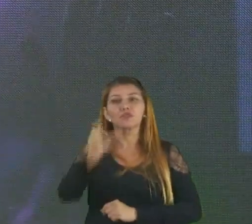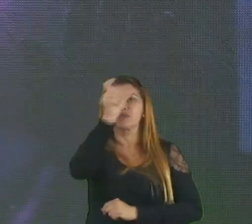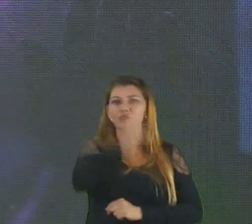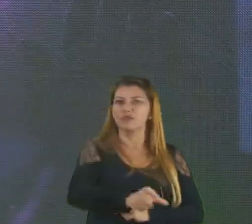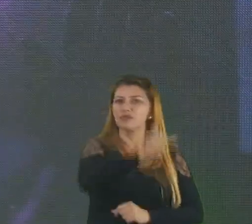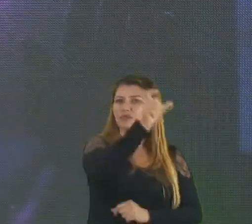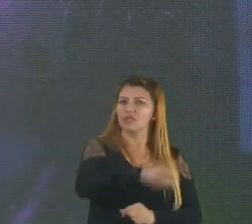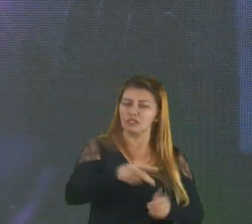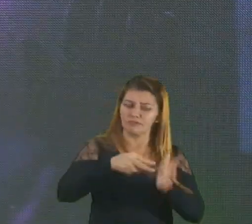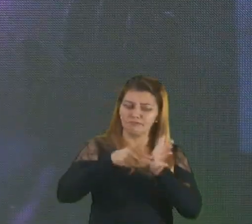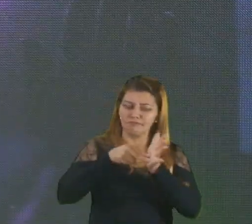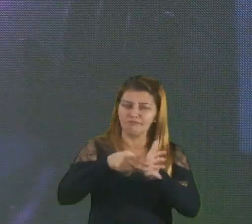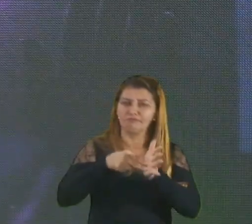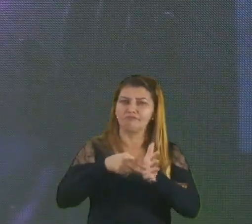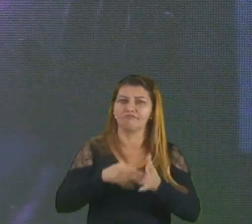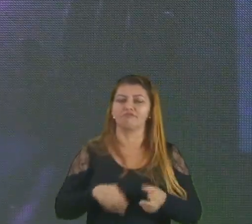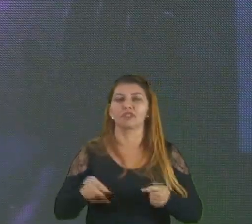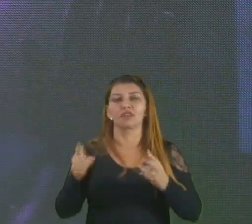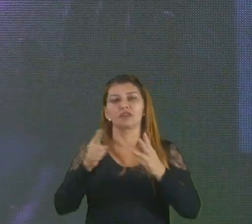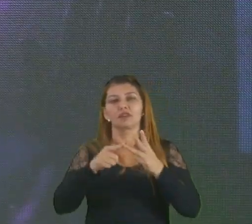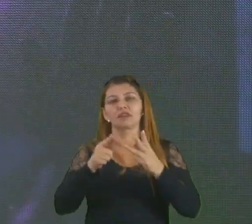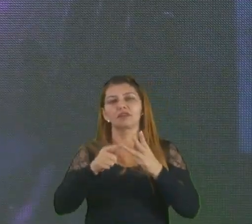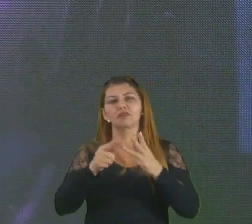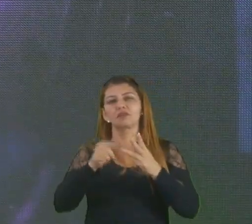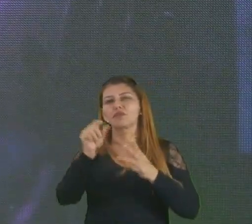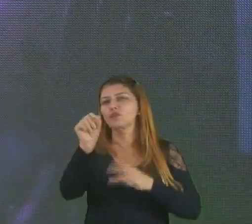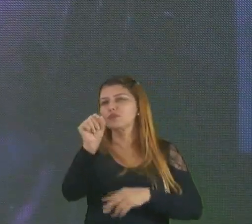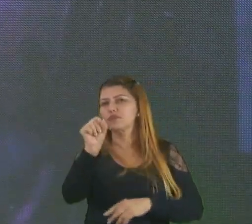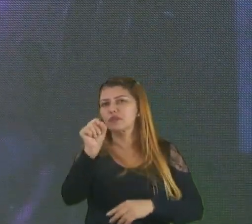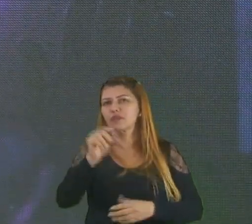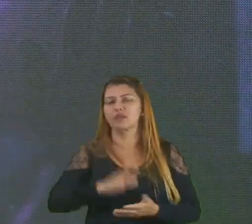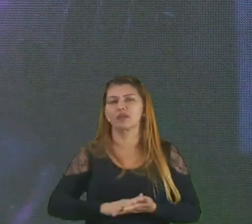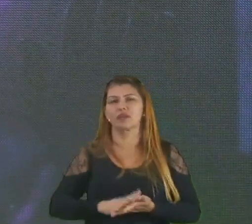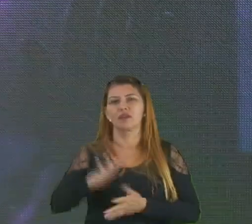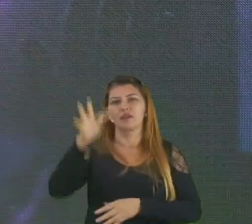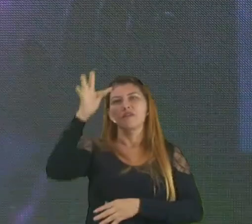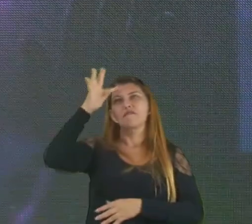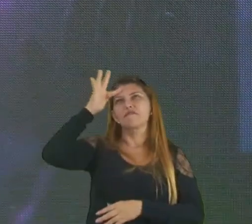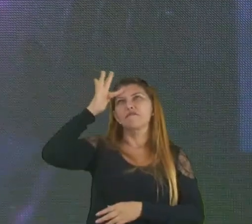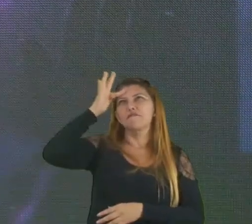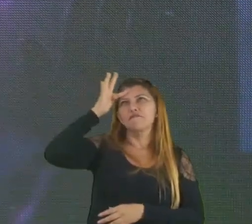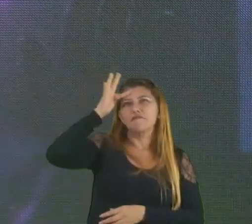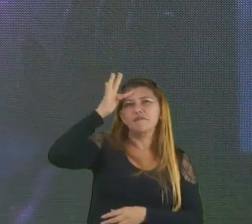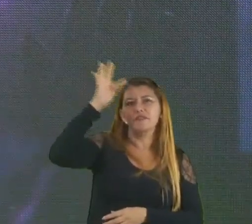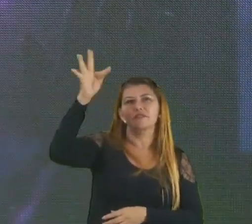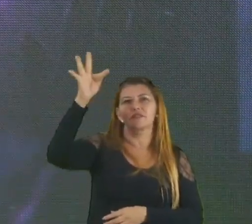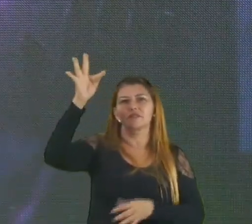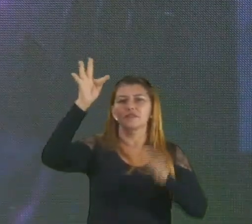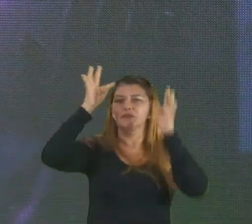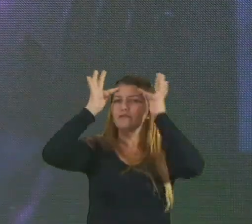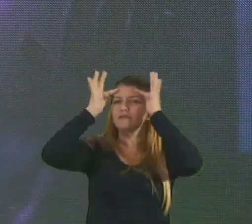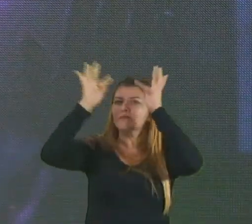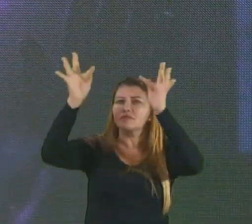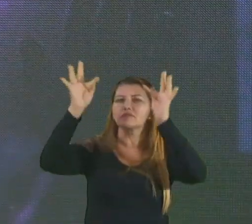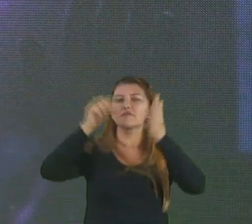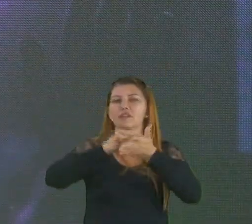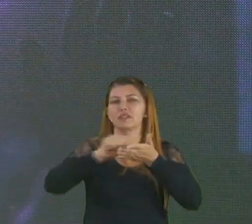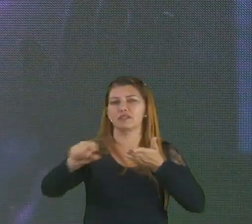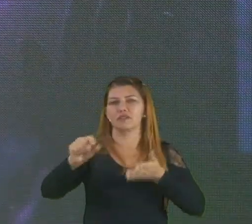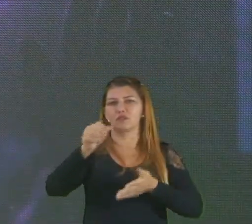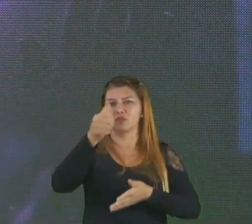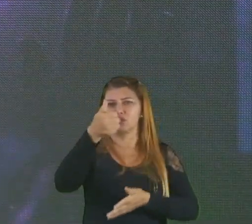perseveram. Terceiro lugar, devemos ter uma atitude de fidelidade, porque os versículos 12, 13